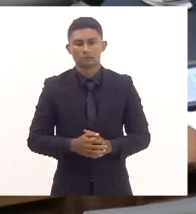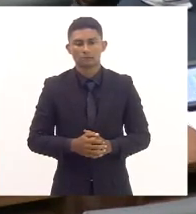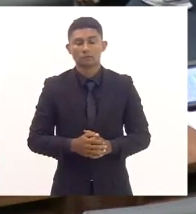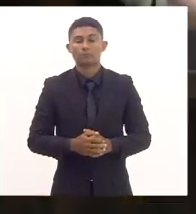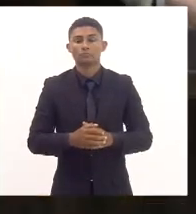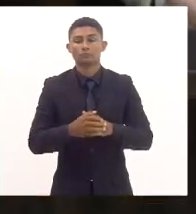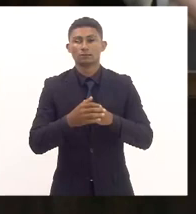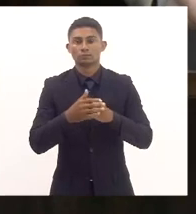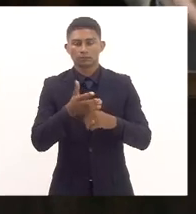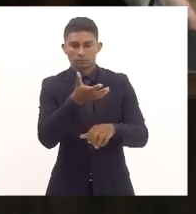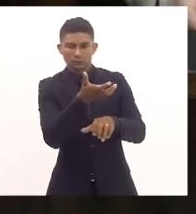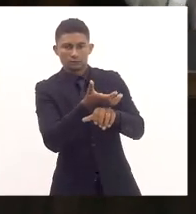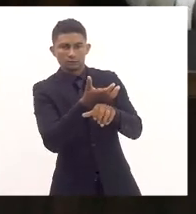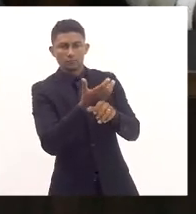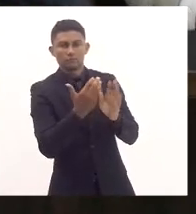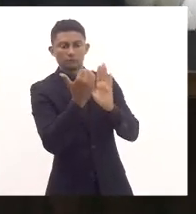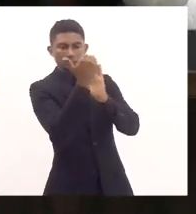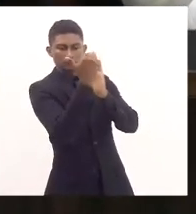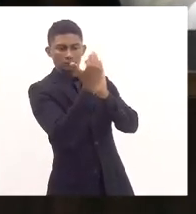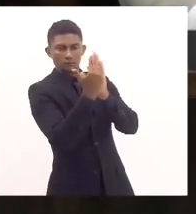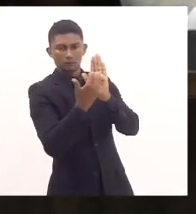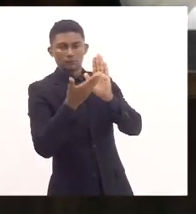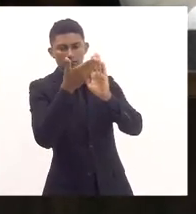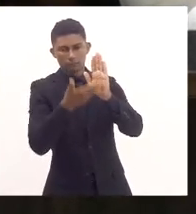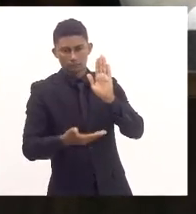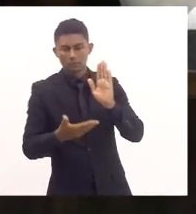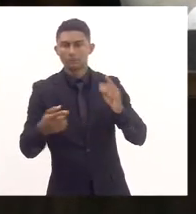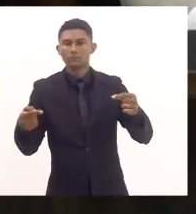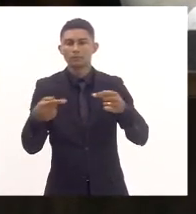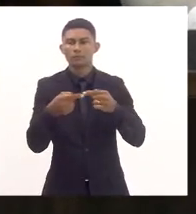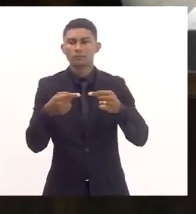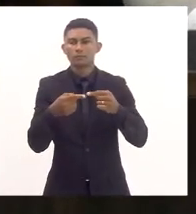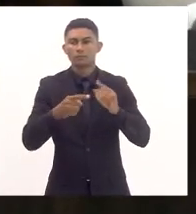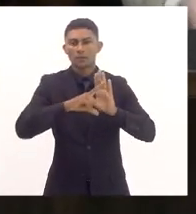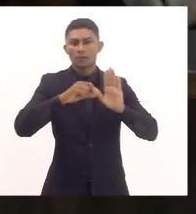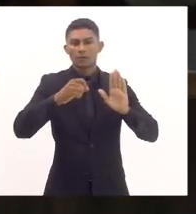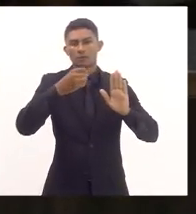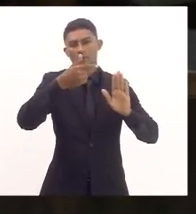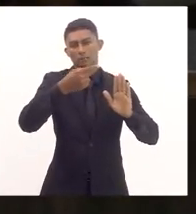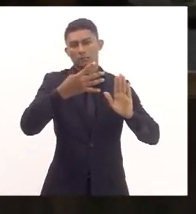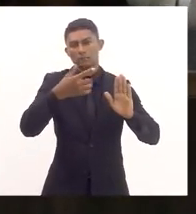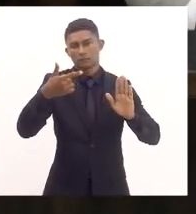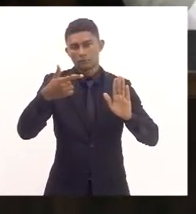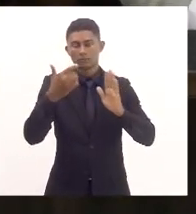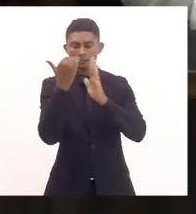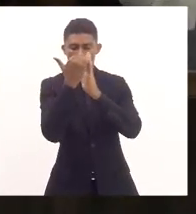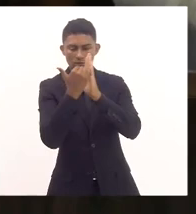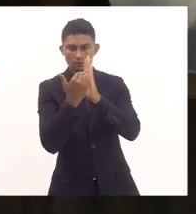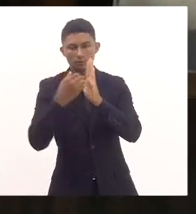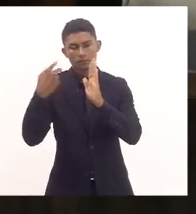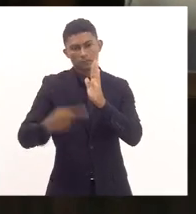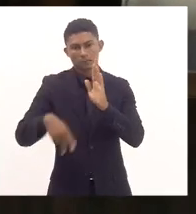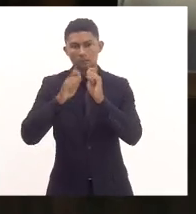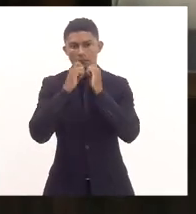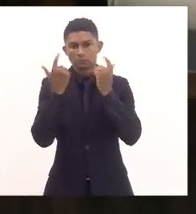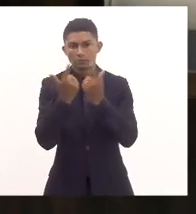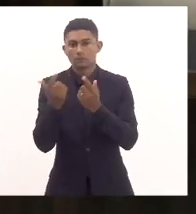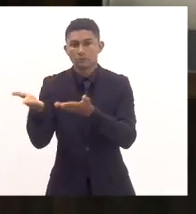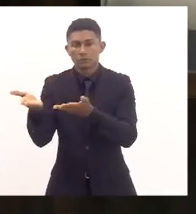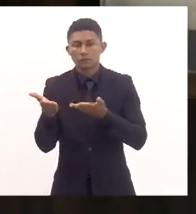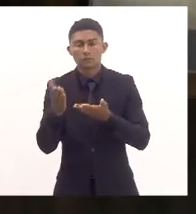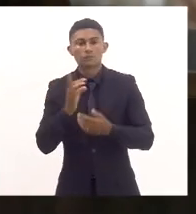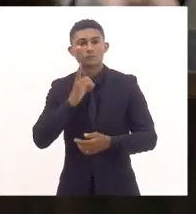apreciação dessa matéria de será o rito disposto no inciso sexto artigo 242 da Juventude eterna convida o Deputado